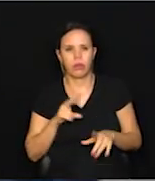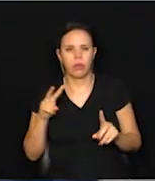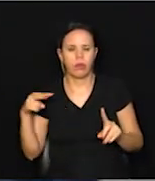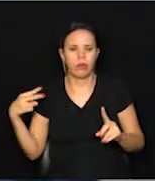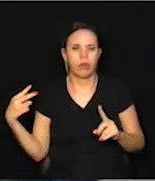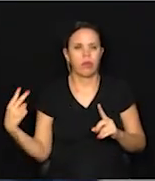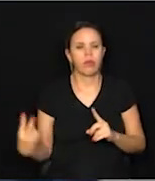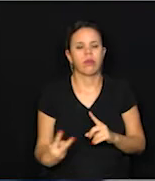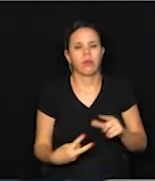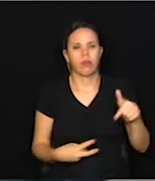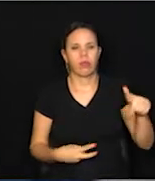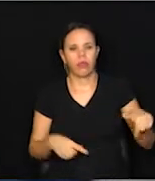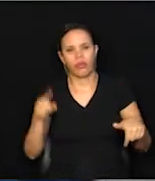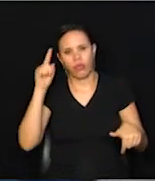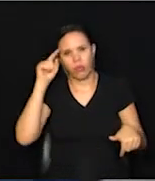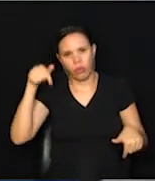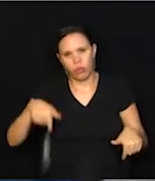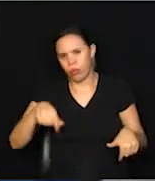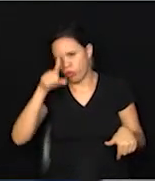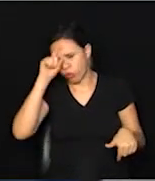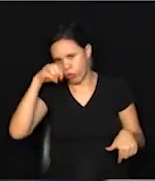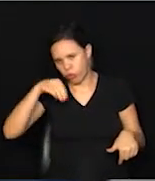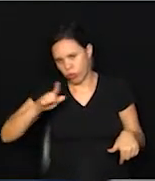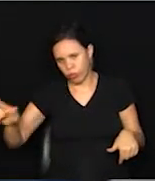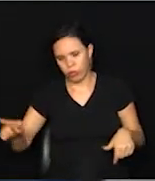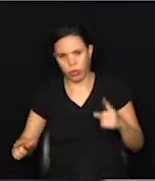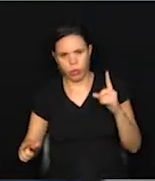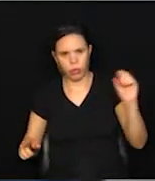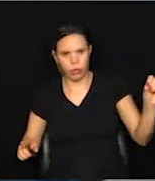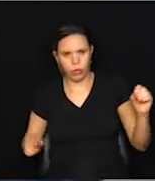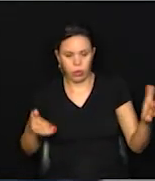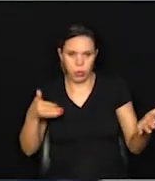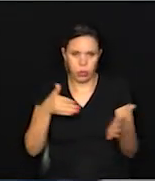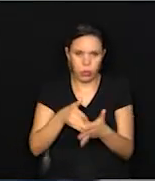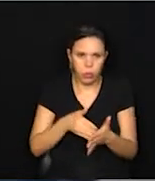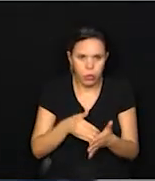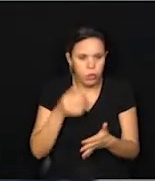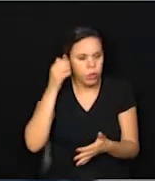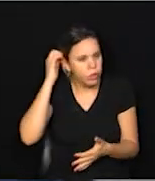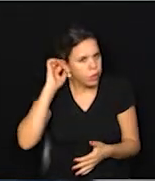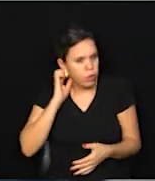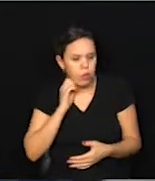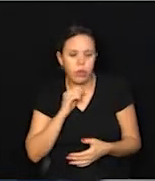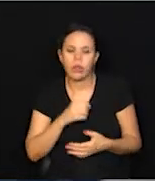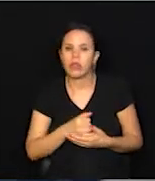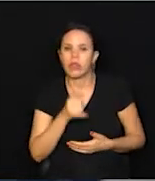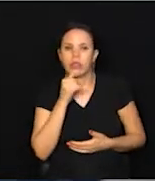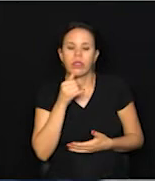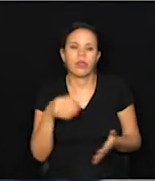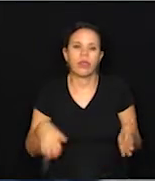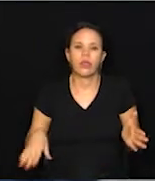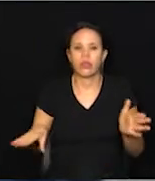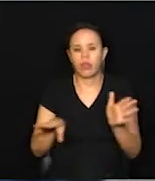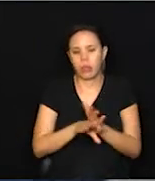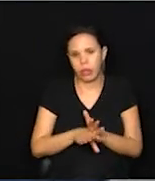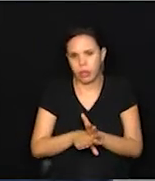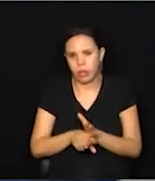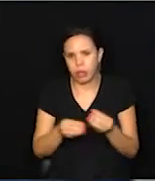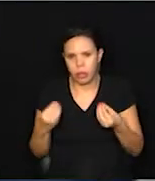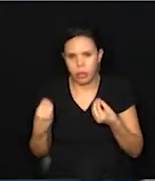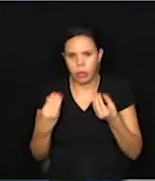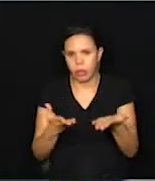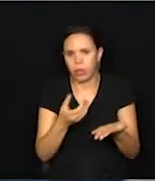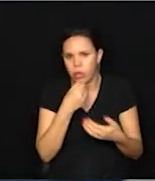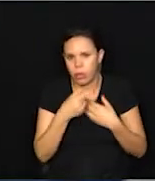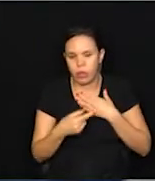de 7 dias aqui no Mário Gatti, 10 dias no máximo, assim, contando que ia chegar, ia ser entregue a